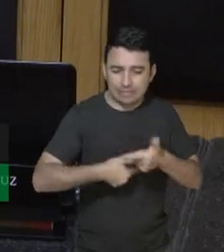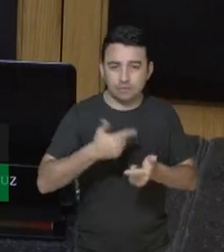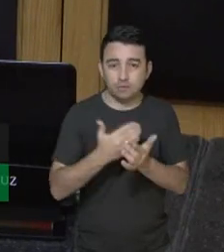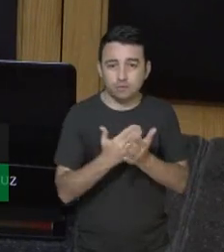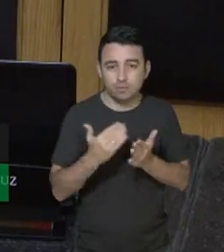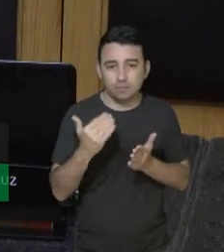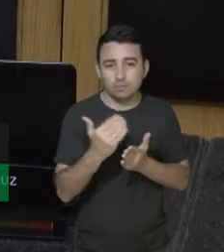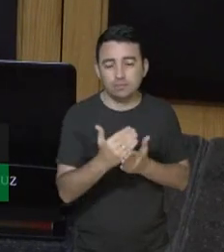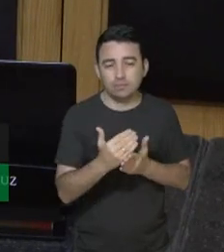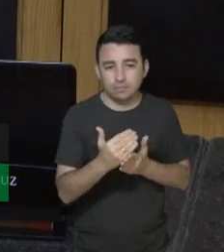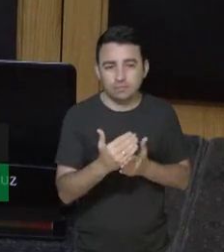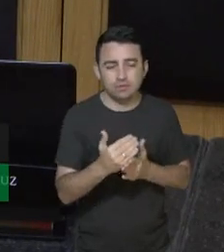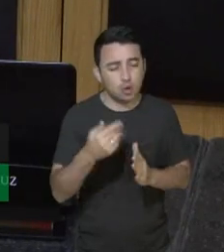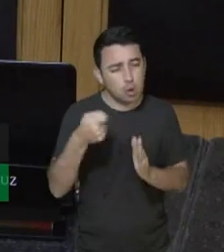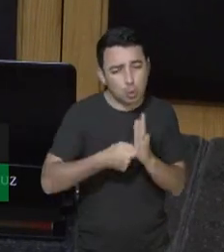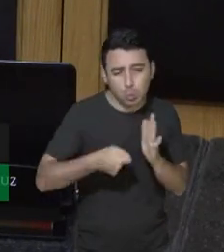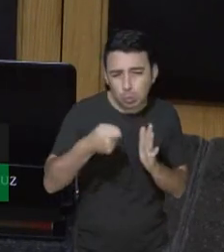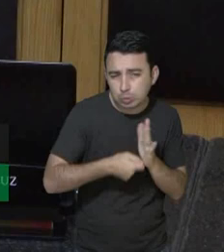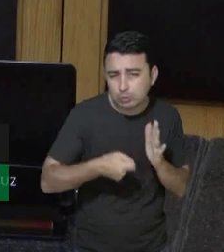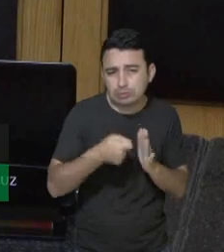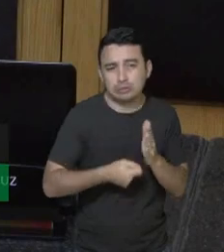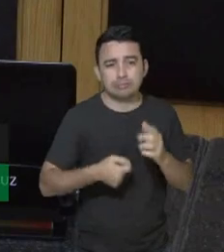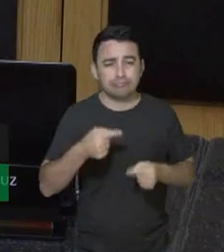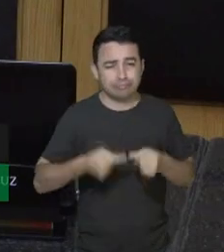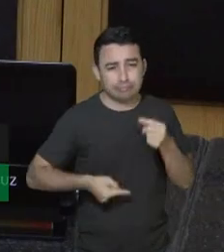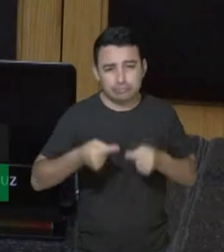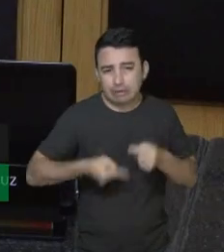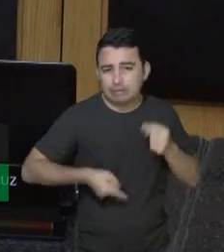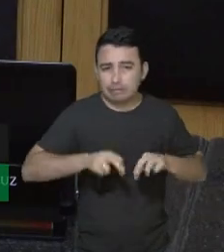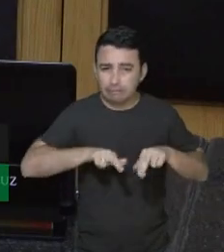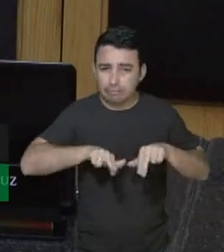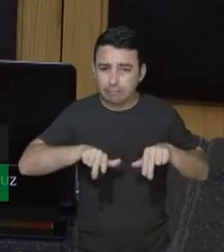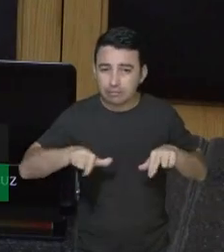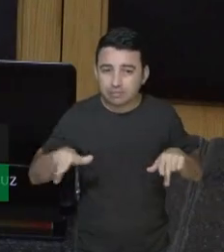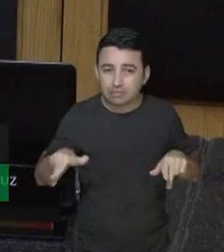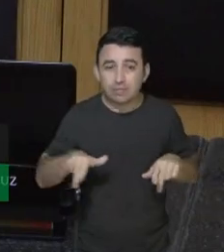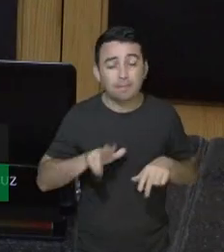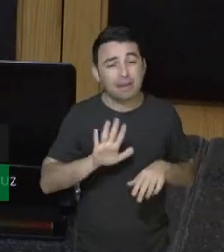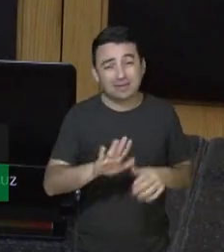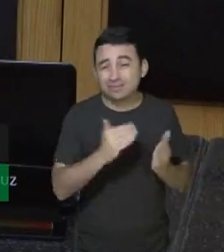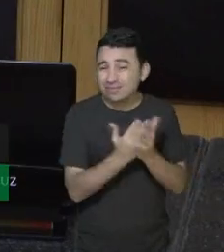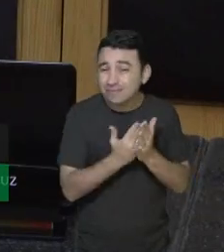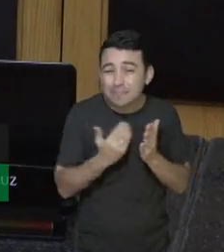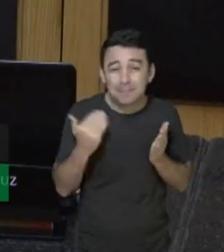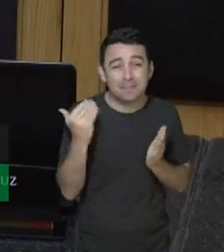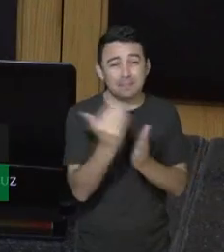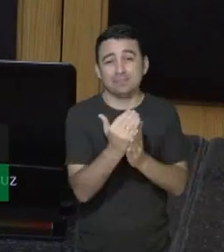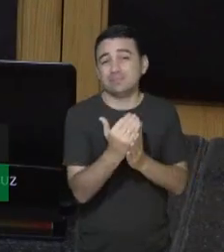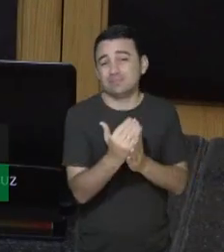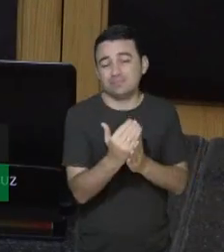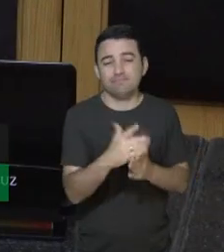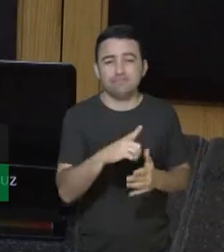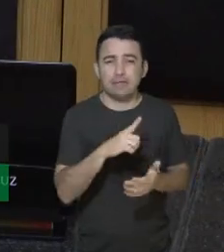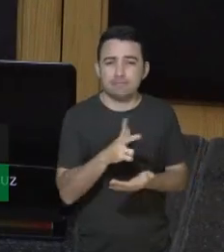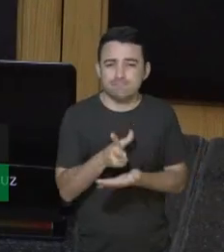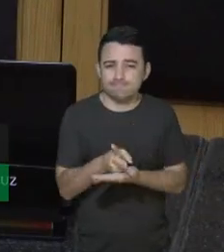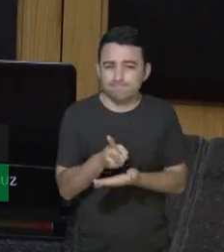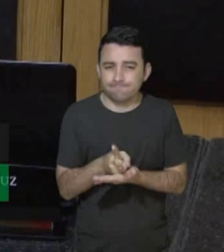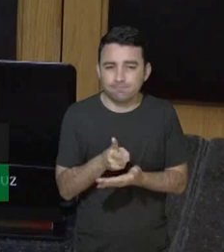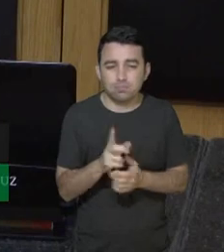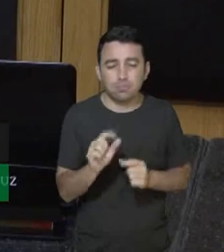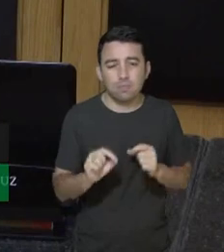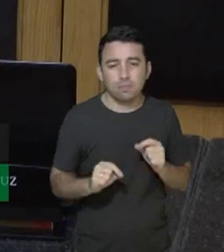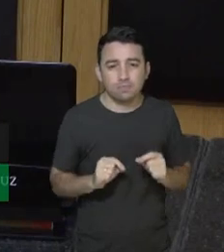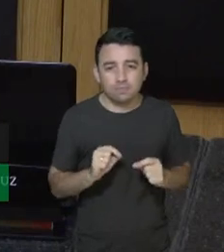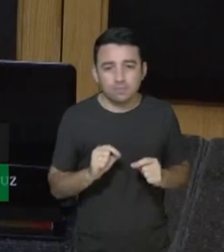de algumas lutas, várias, mas, sobretudo, com a manutenção